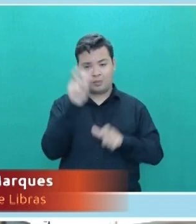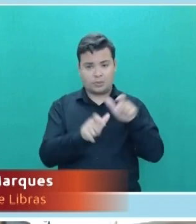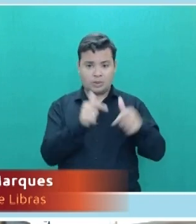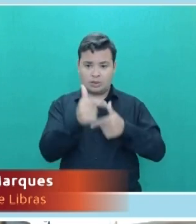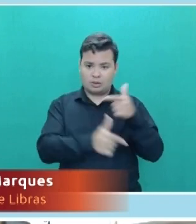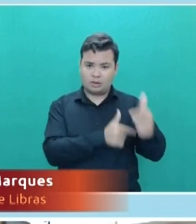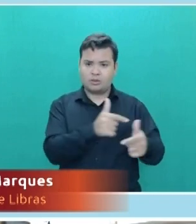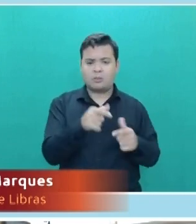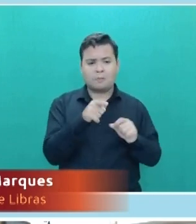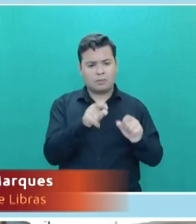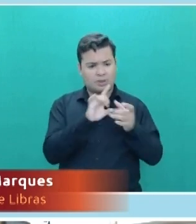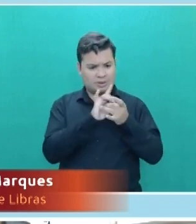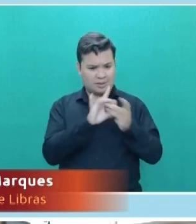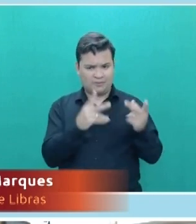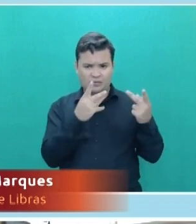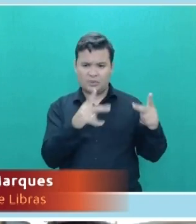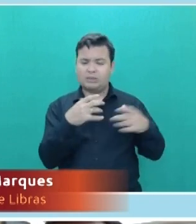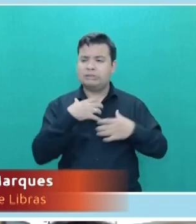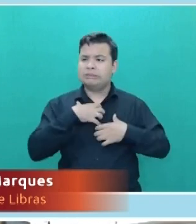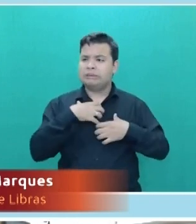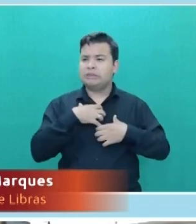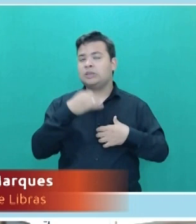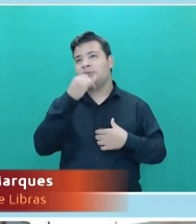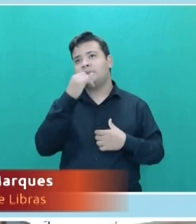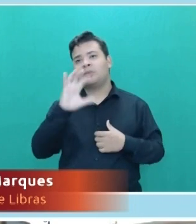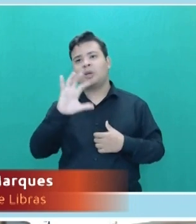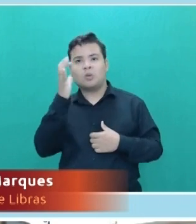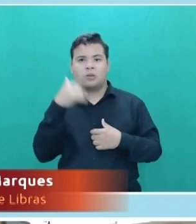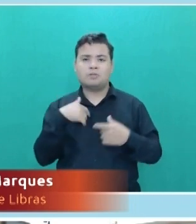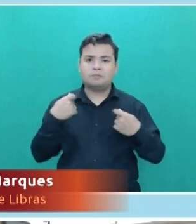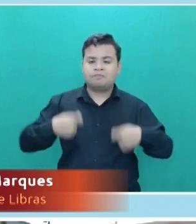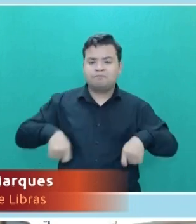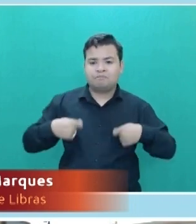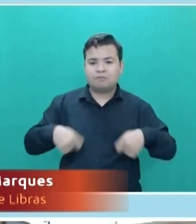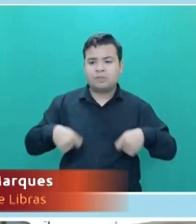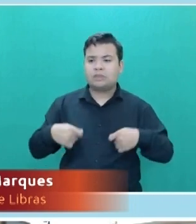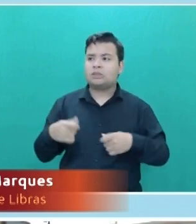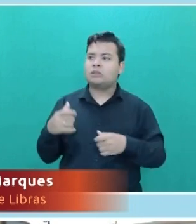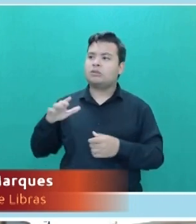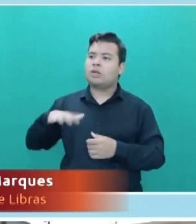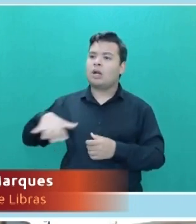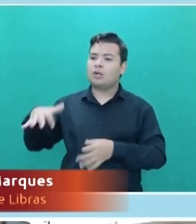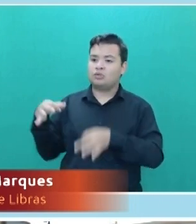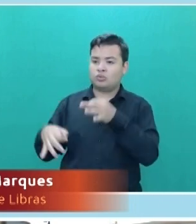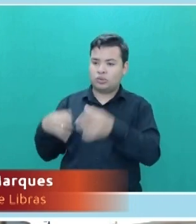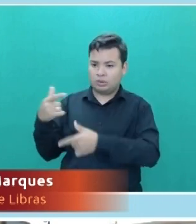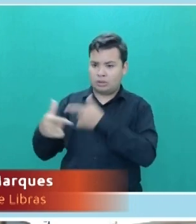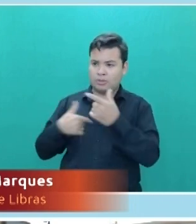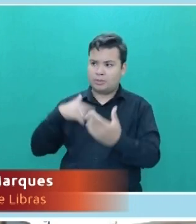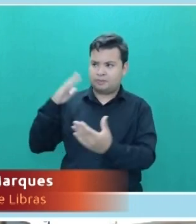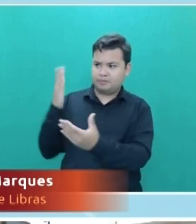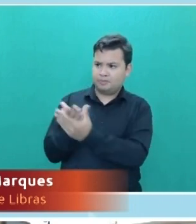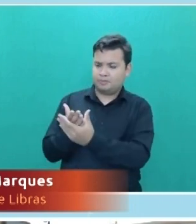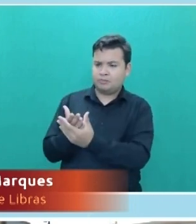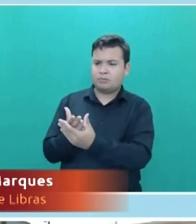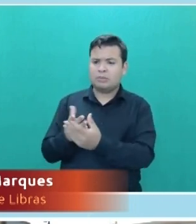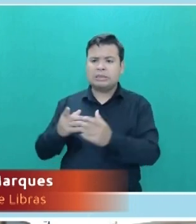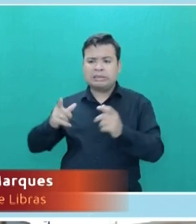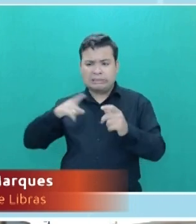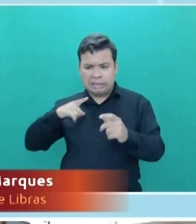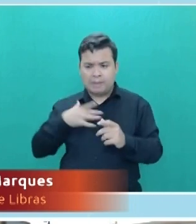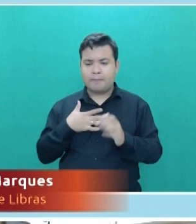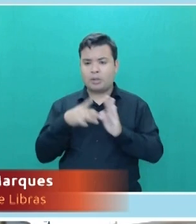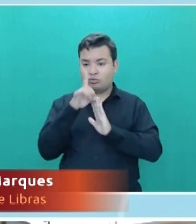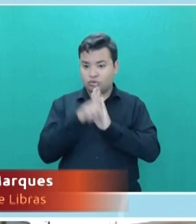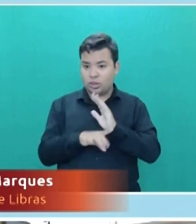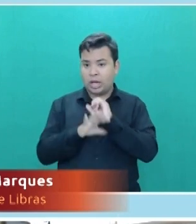seguro de, caso ele precise recorrer à Justiça do Trabalho, ele vai ter os seus direitos garantidos, ele vai precisar